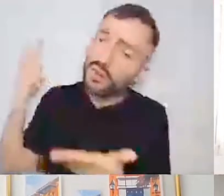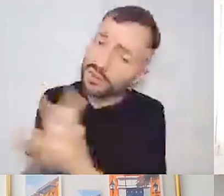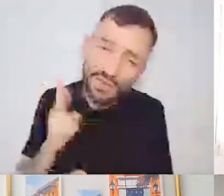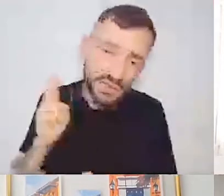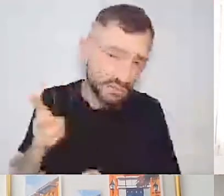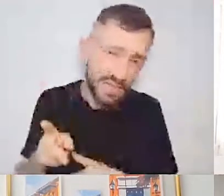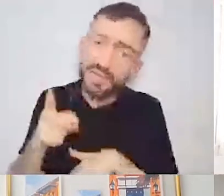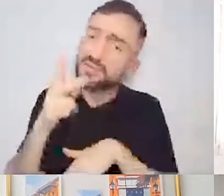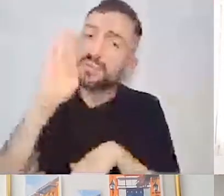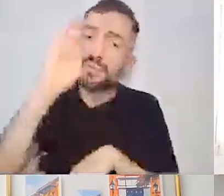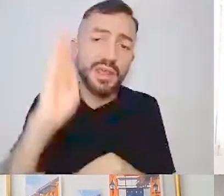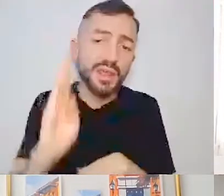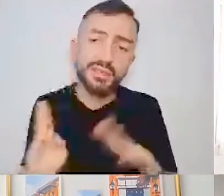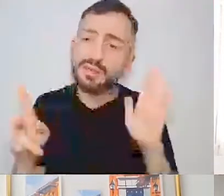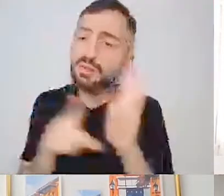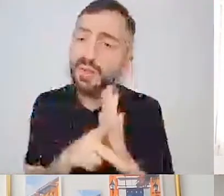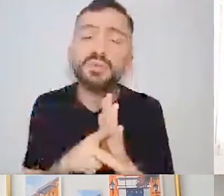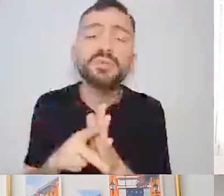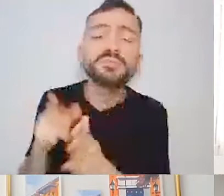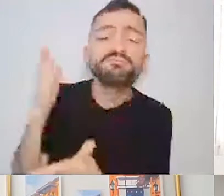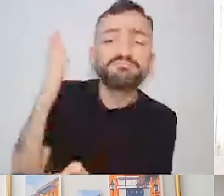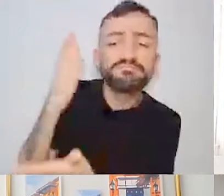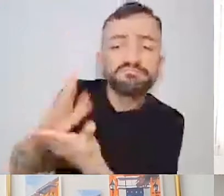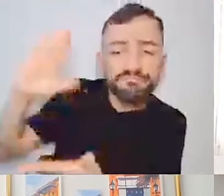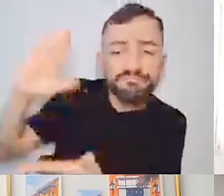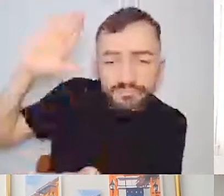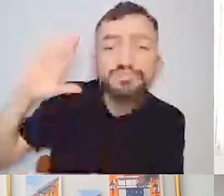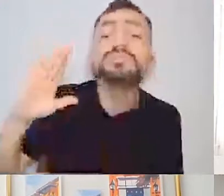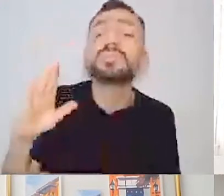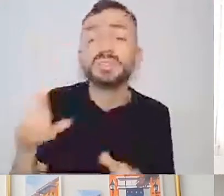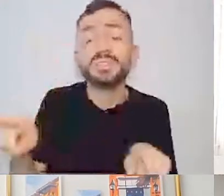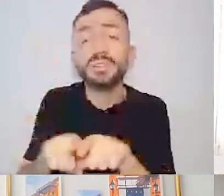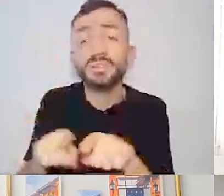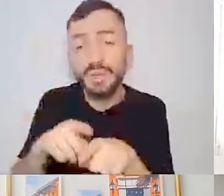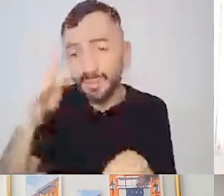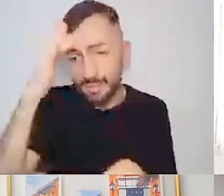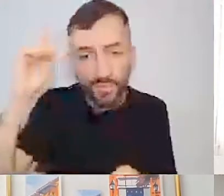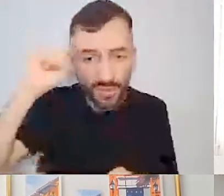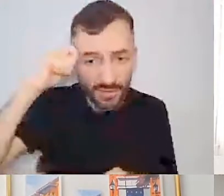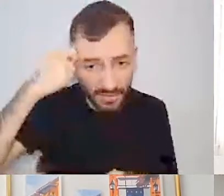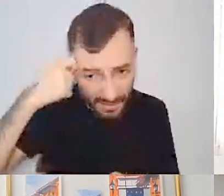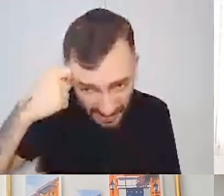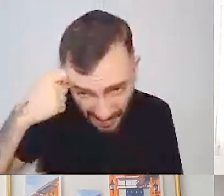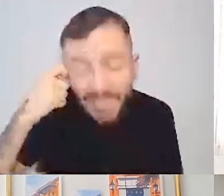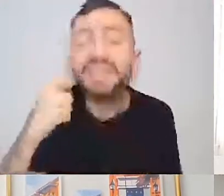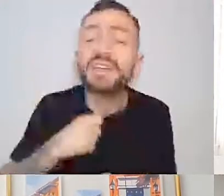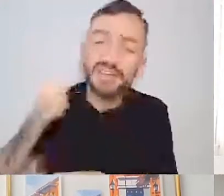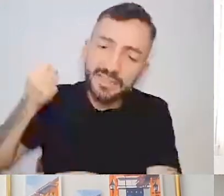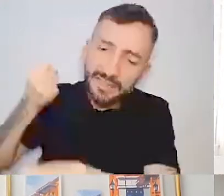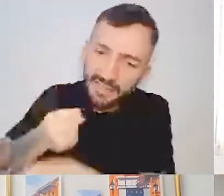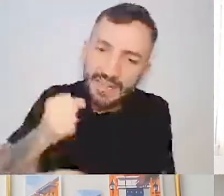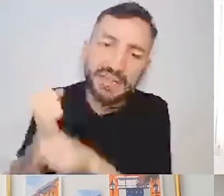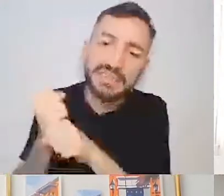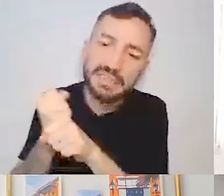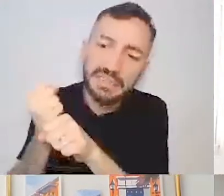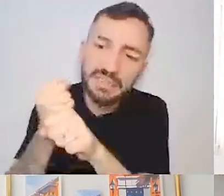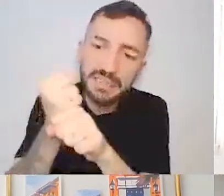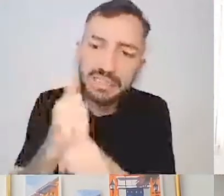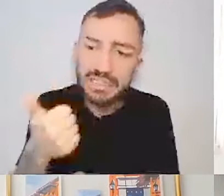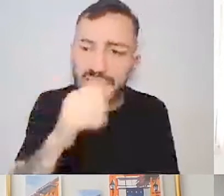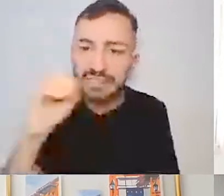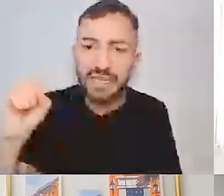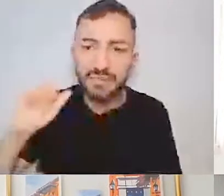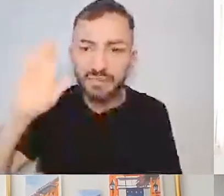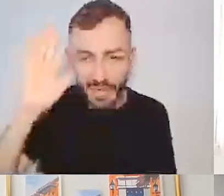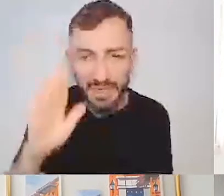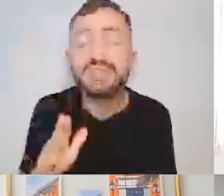país, marcada pela exclusão social, escravização de pessoas negras por tantos séculos, sem a justa reparação